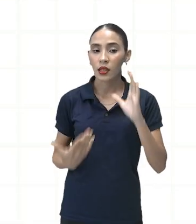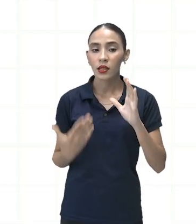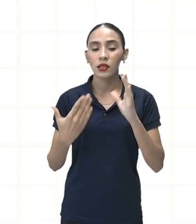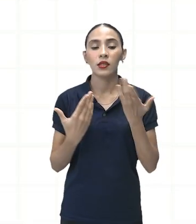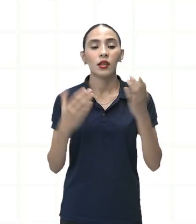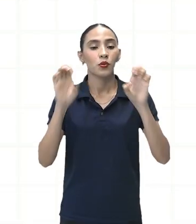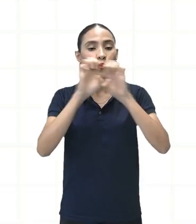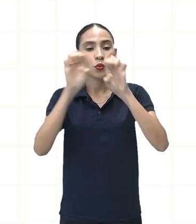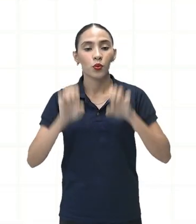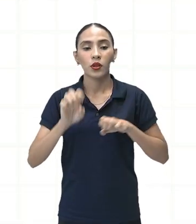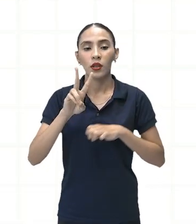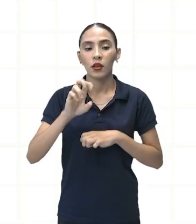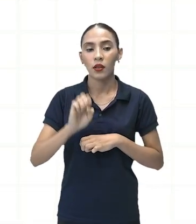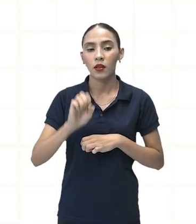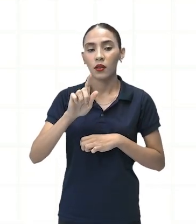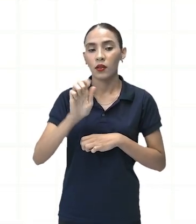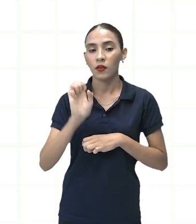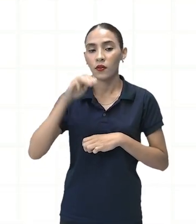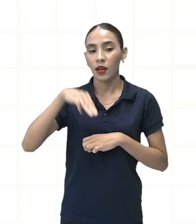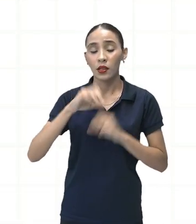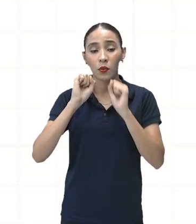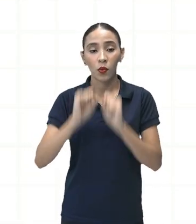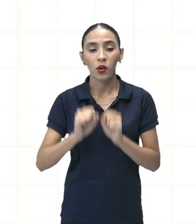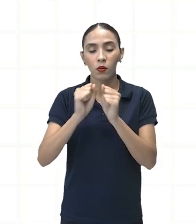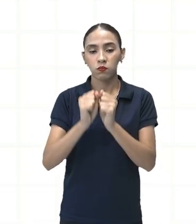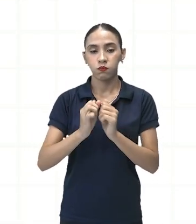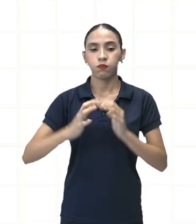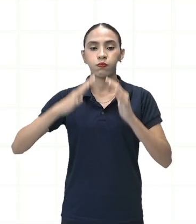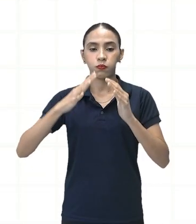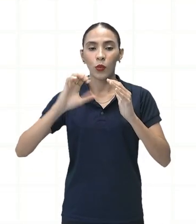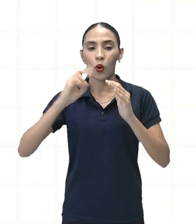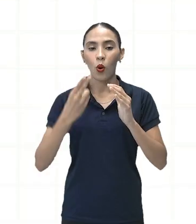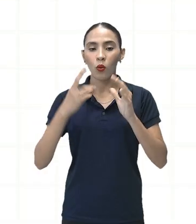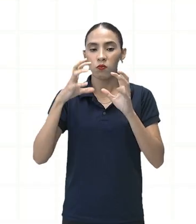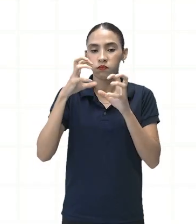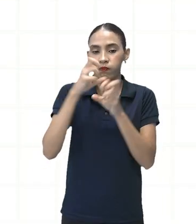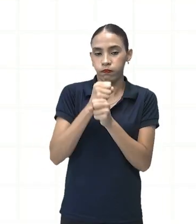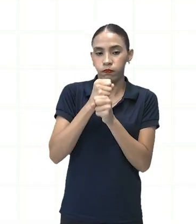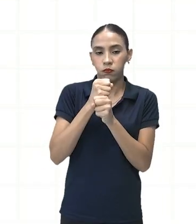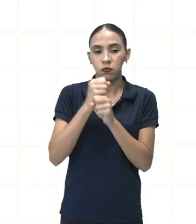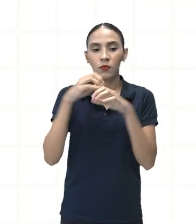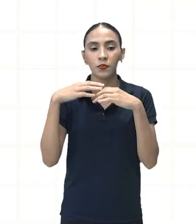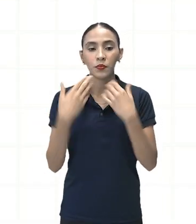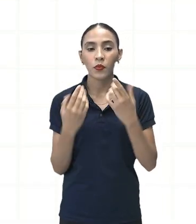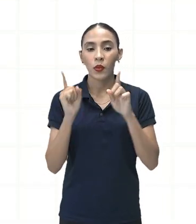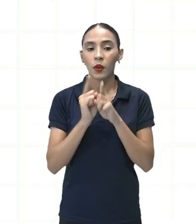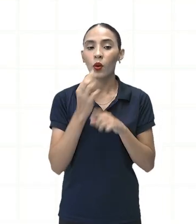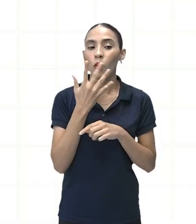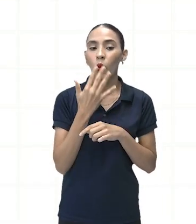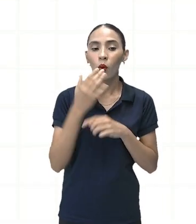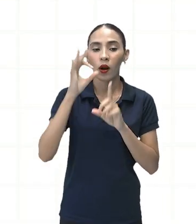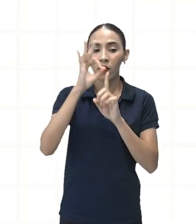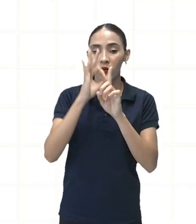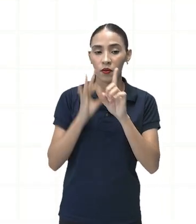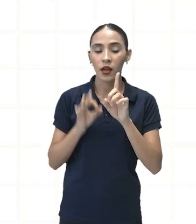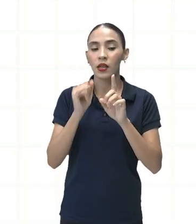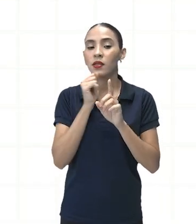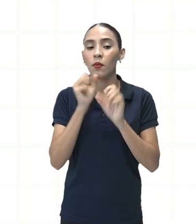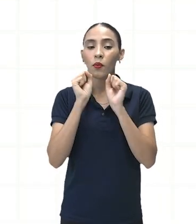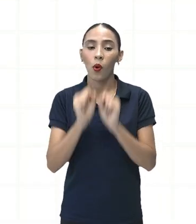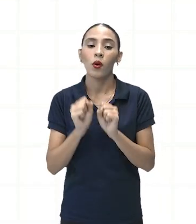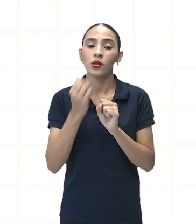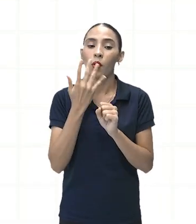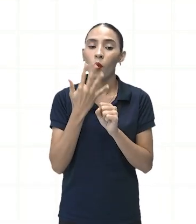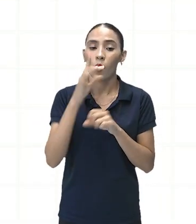forma da vagem, onde essa vagem poderia ser inflada ou constrita, cor da vagem, onde essa vagem